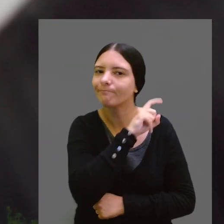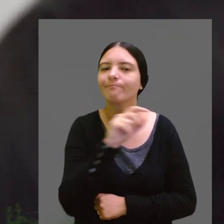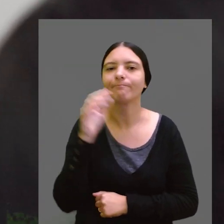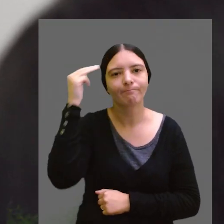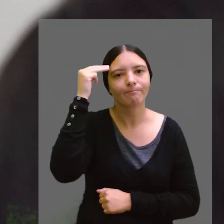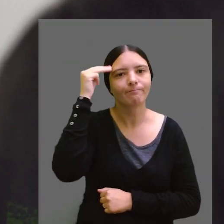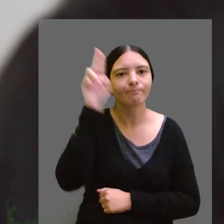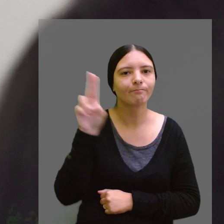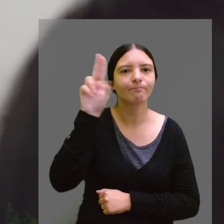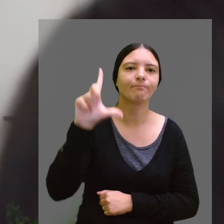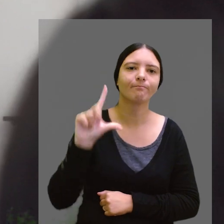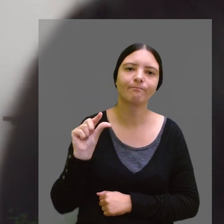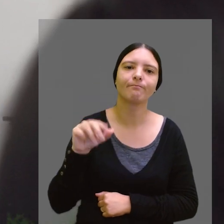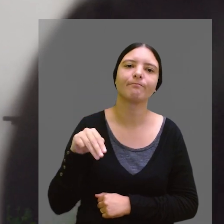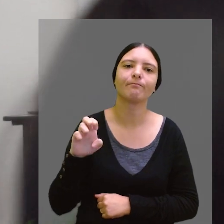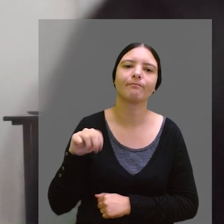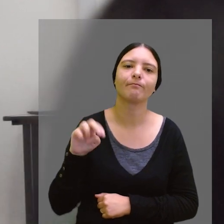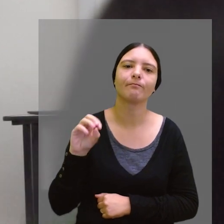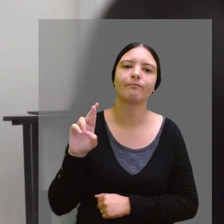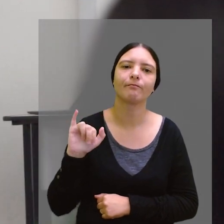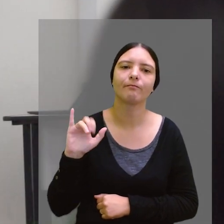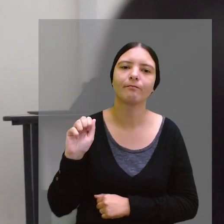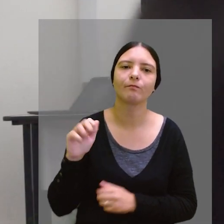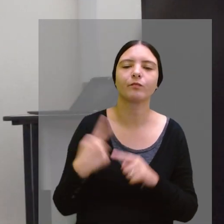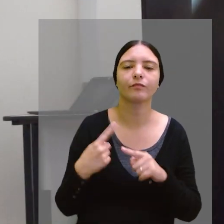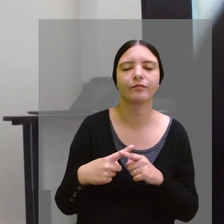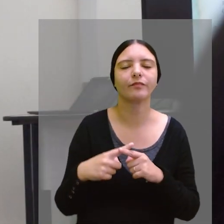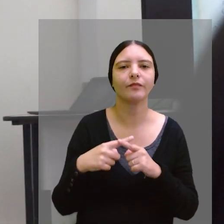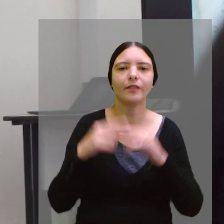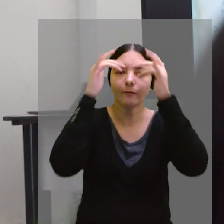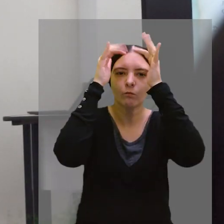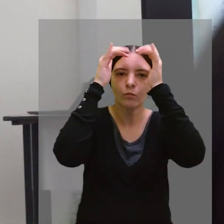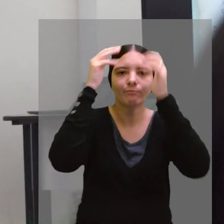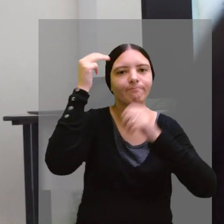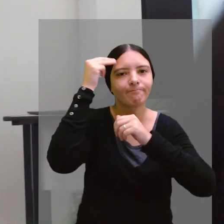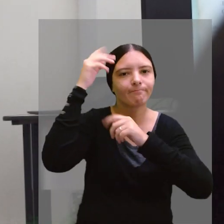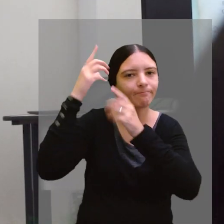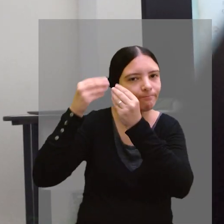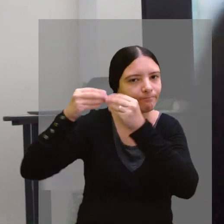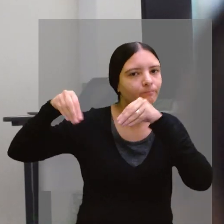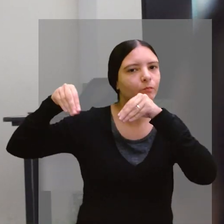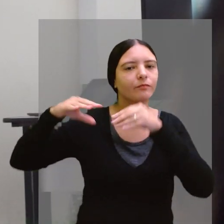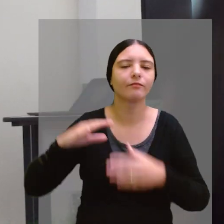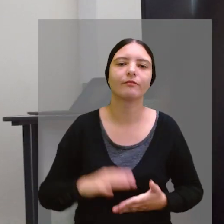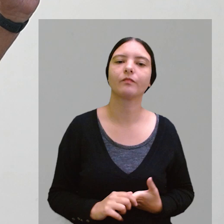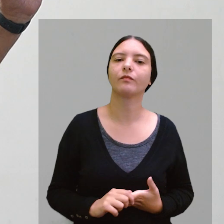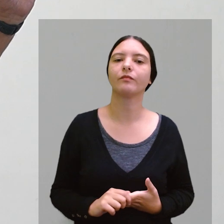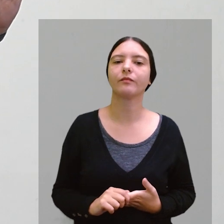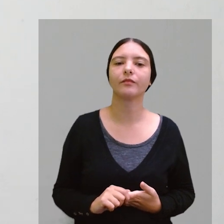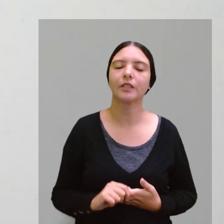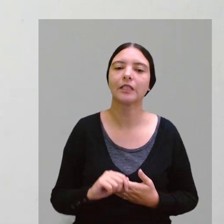da memória, com a perda de agilidade mental. Isso é